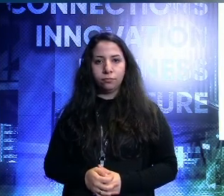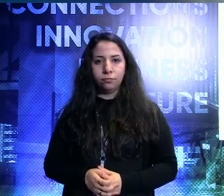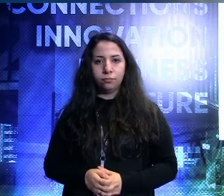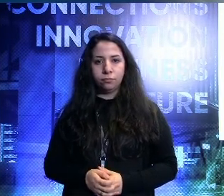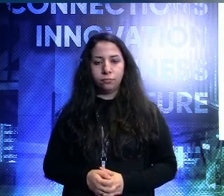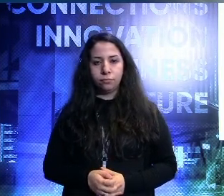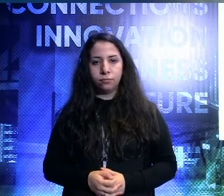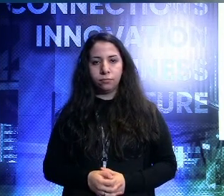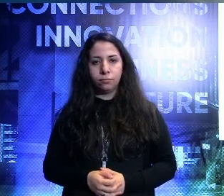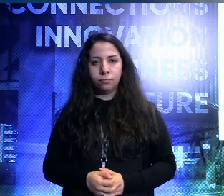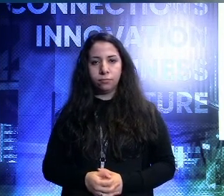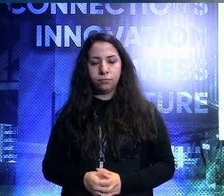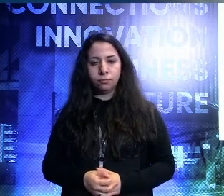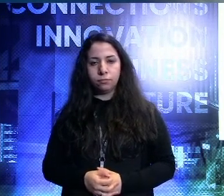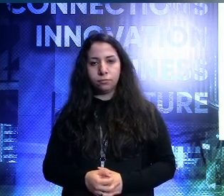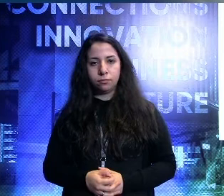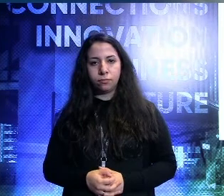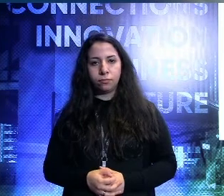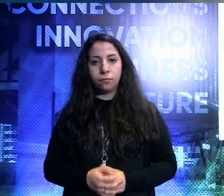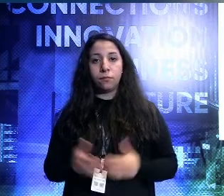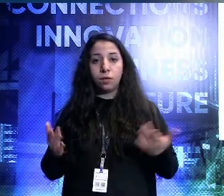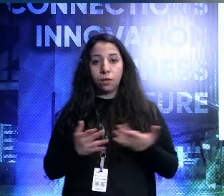Vamos lá falar um pouquinho do Strategy.